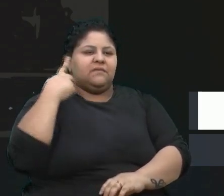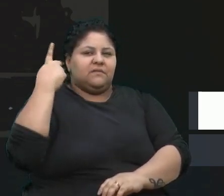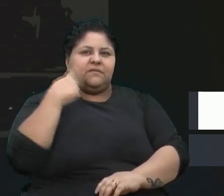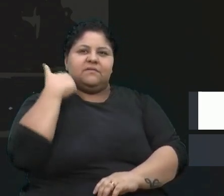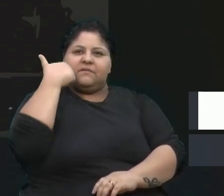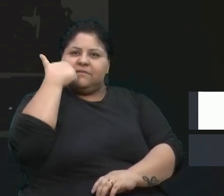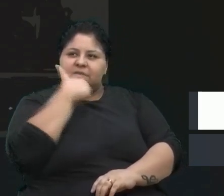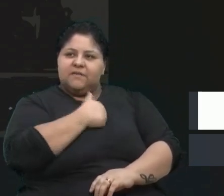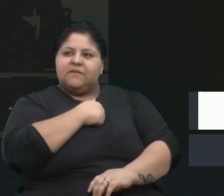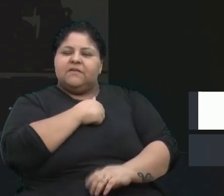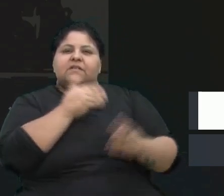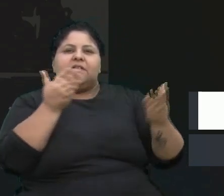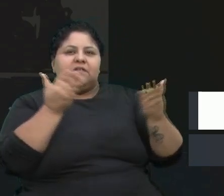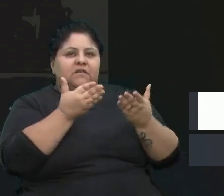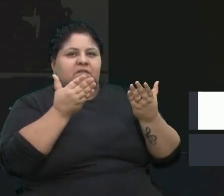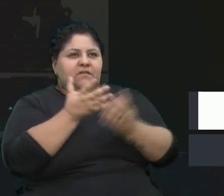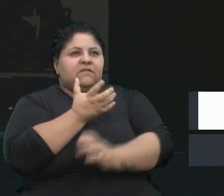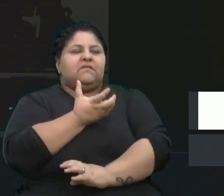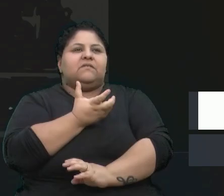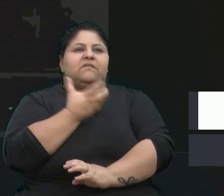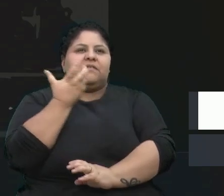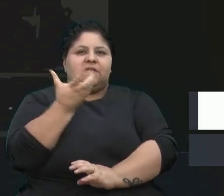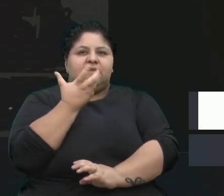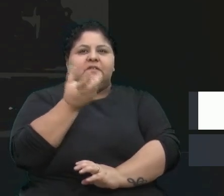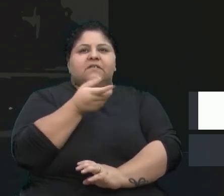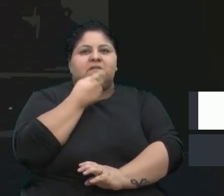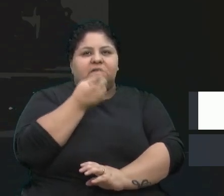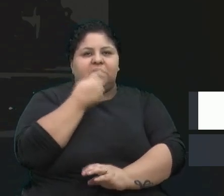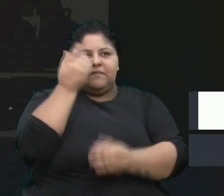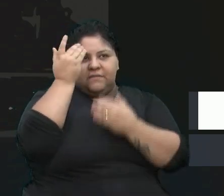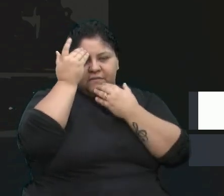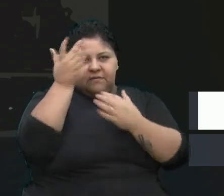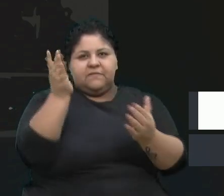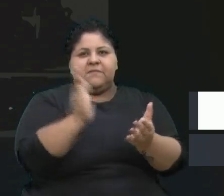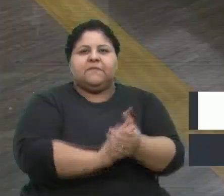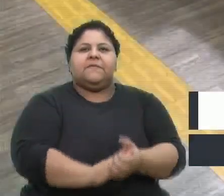em hoje era o que eu tinha para falar. Muito obrigada. Obrigado.